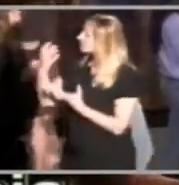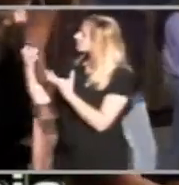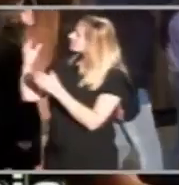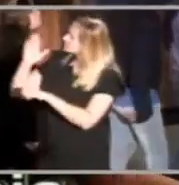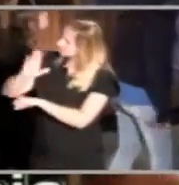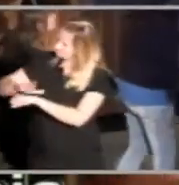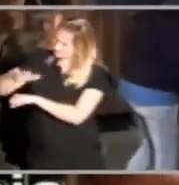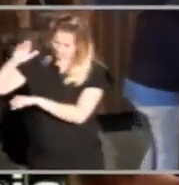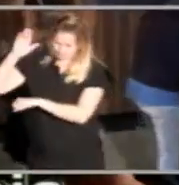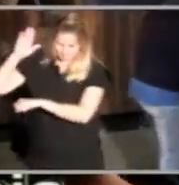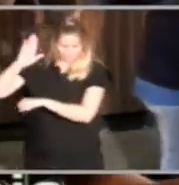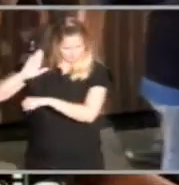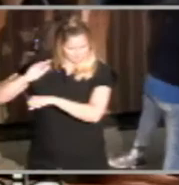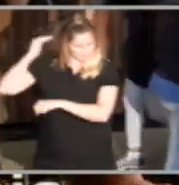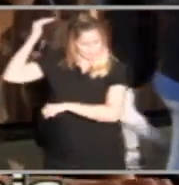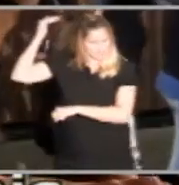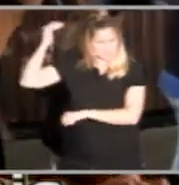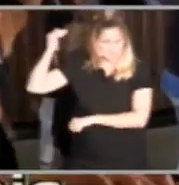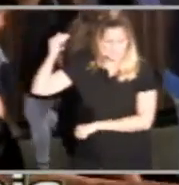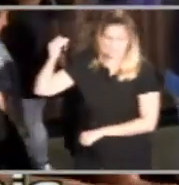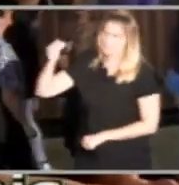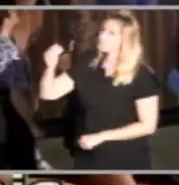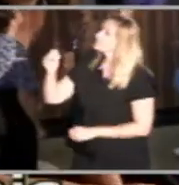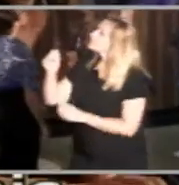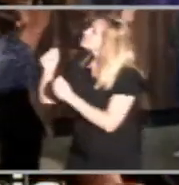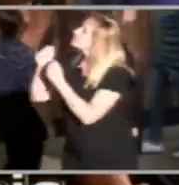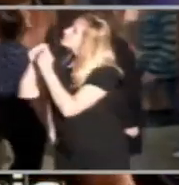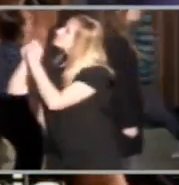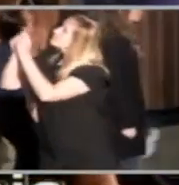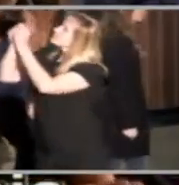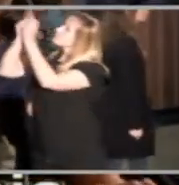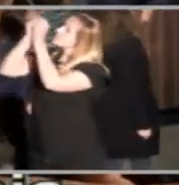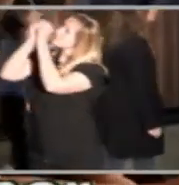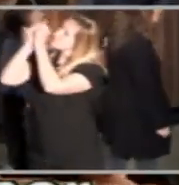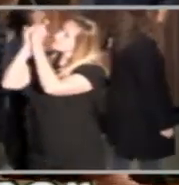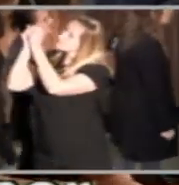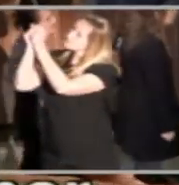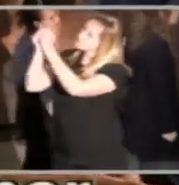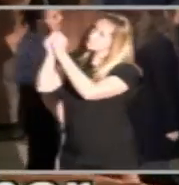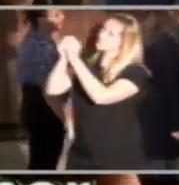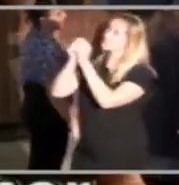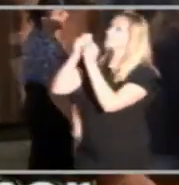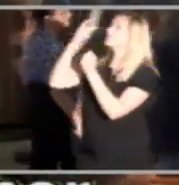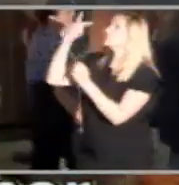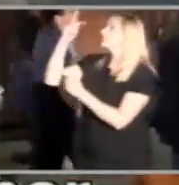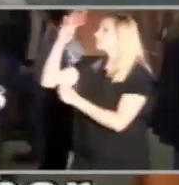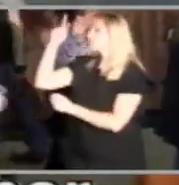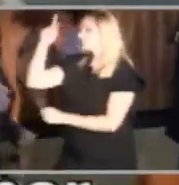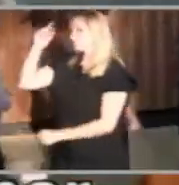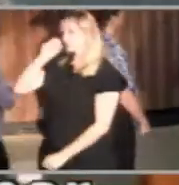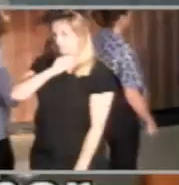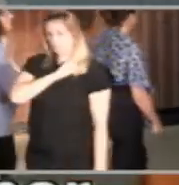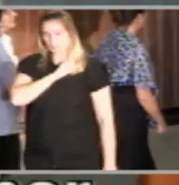Eu queira mais e mais estar ao teu